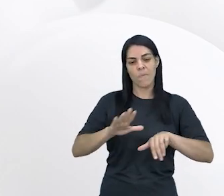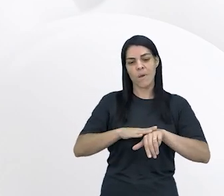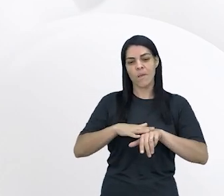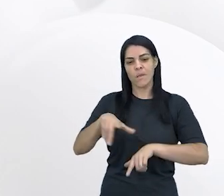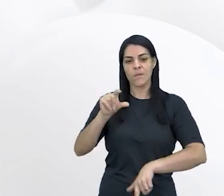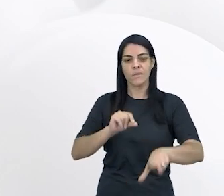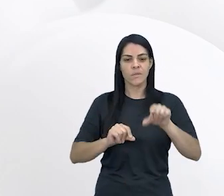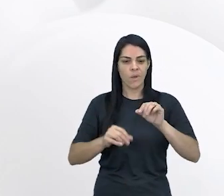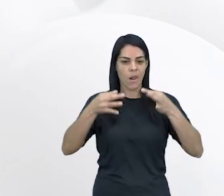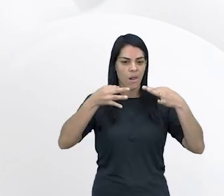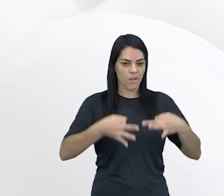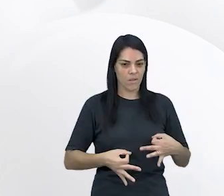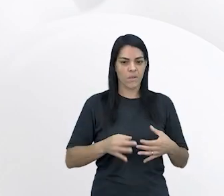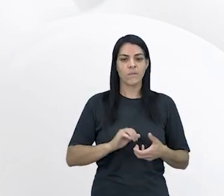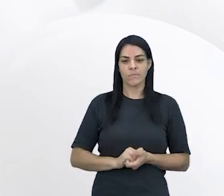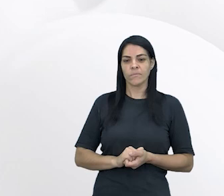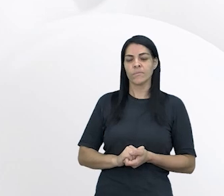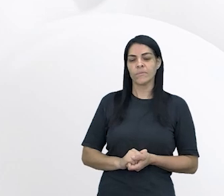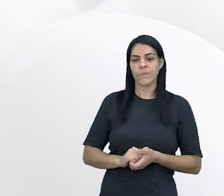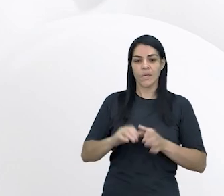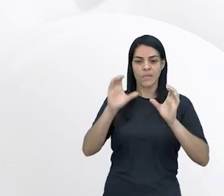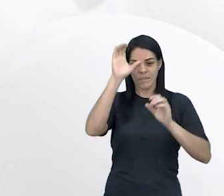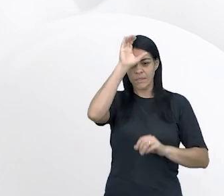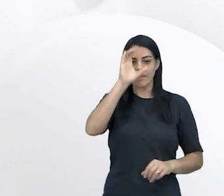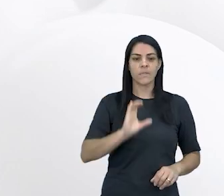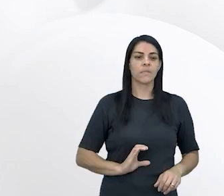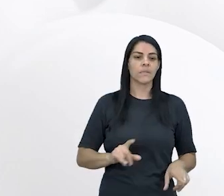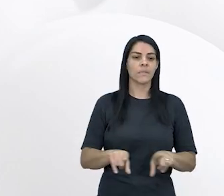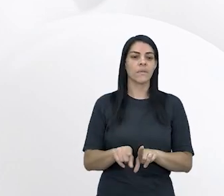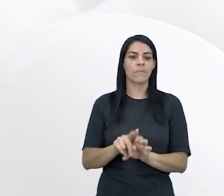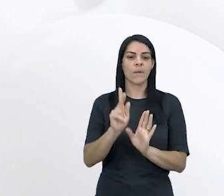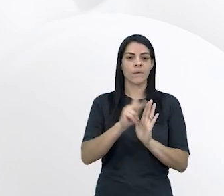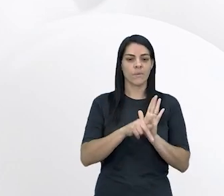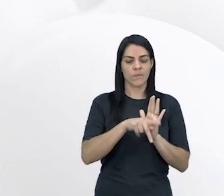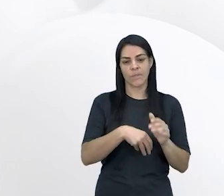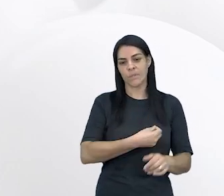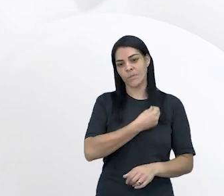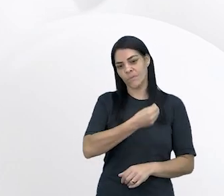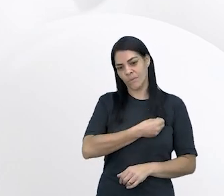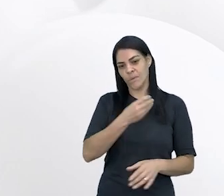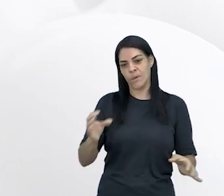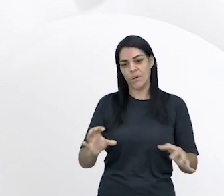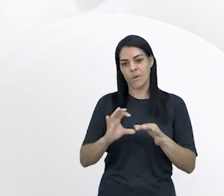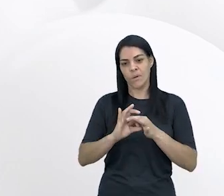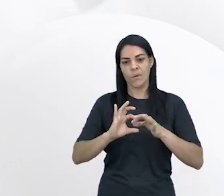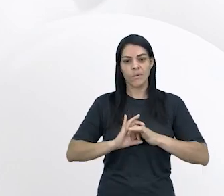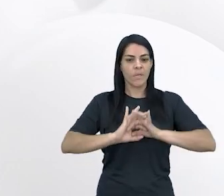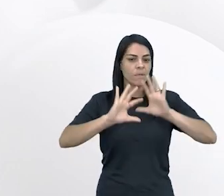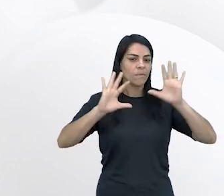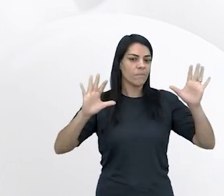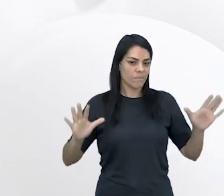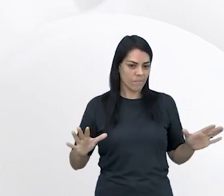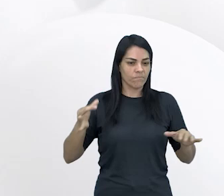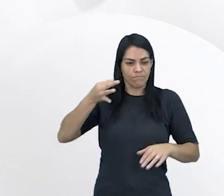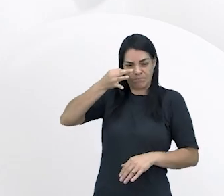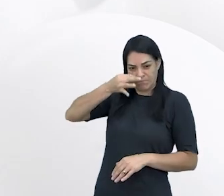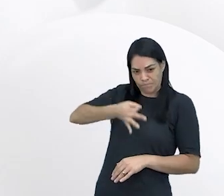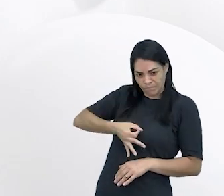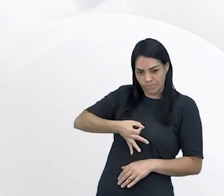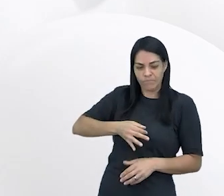escolhas alinhadas ao exercício da cidadania e ao seu projeto de vida, né? Com liberdade,